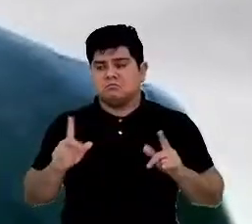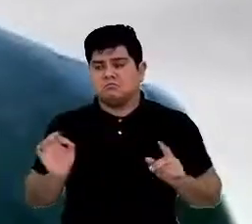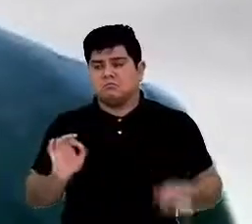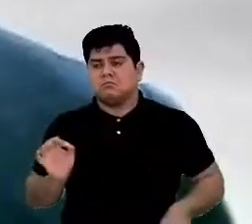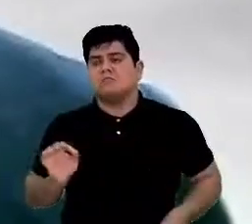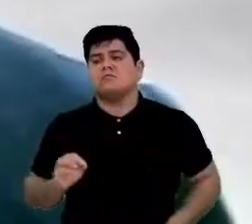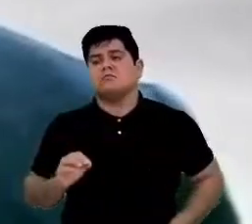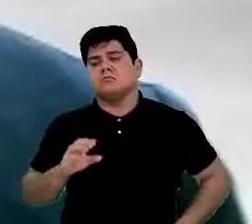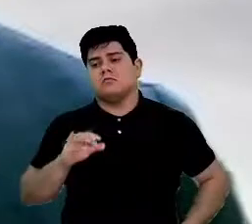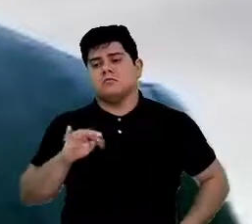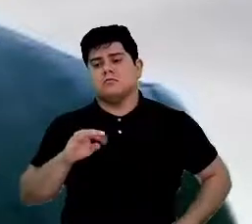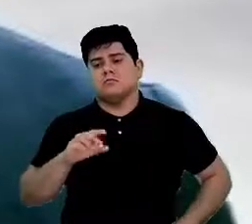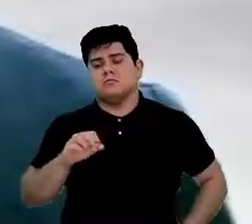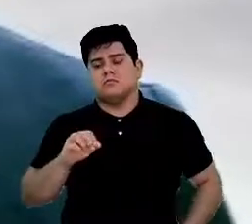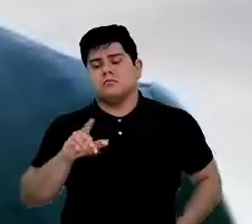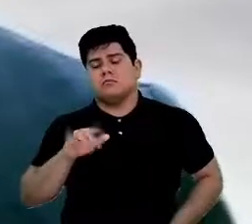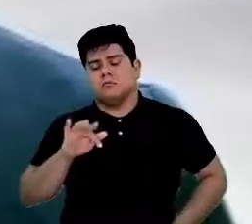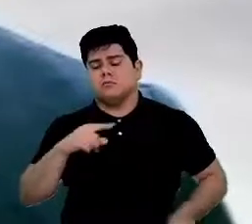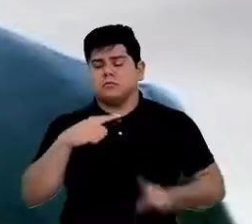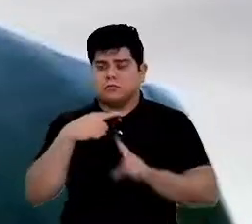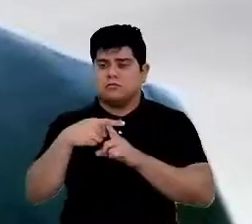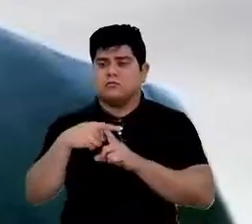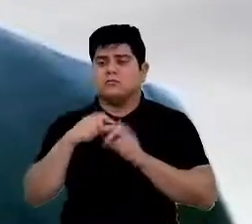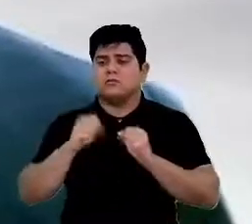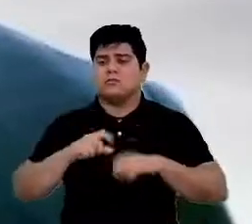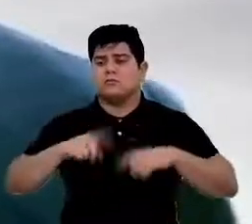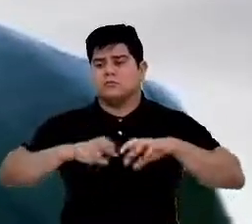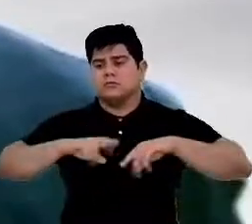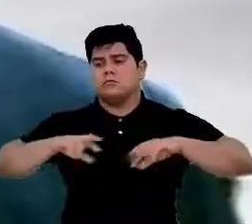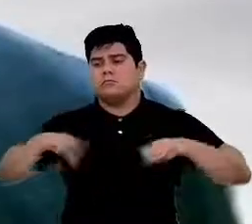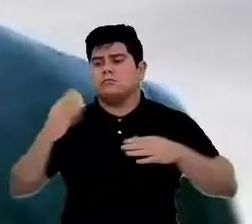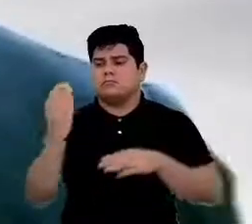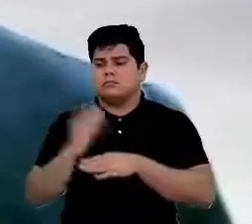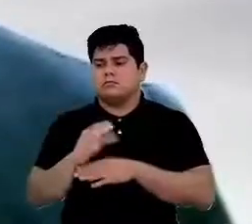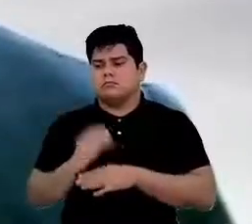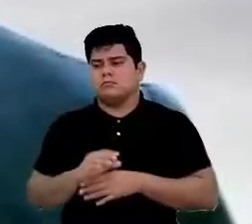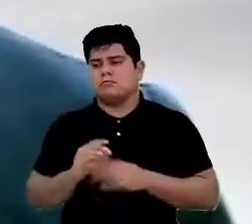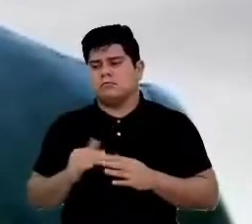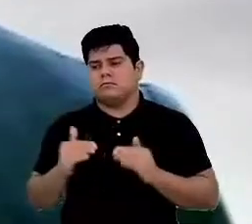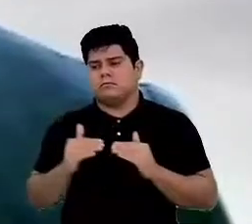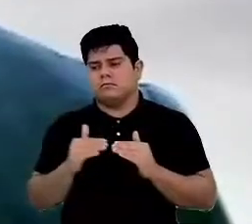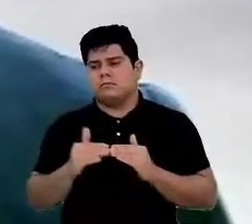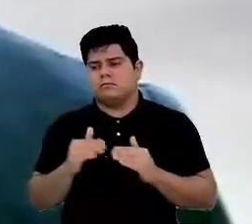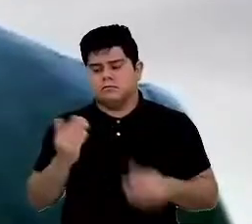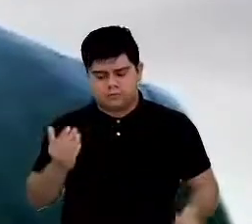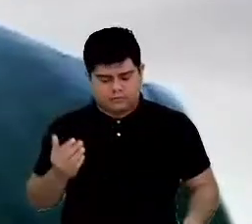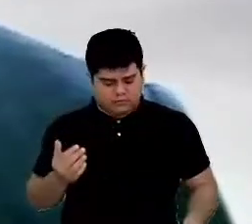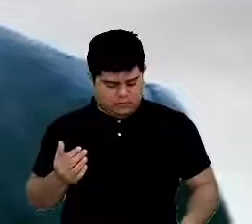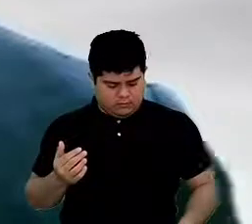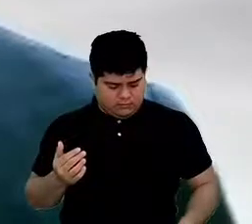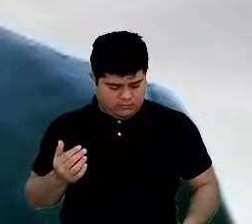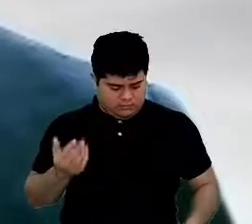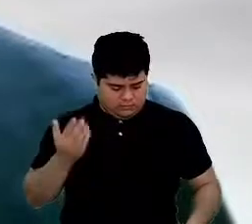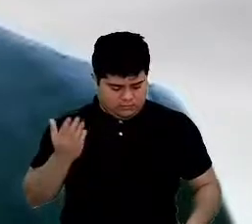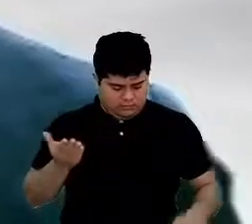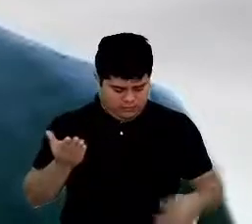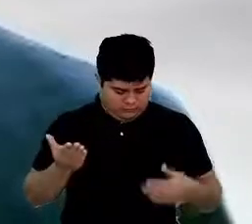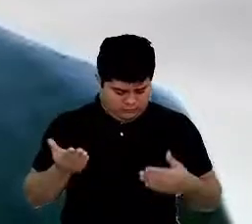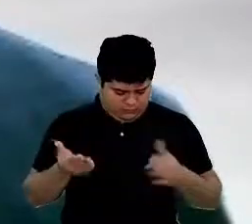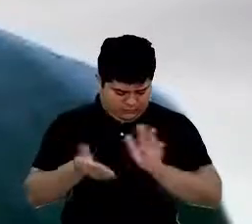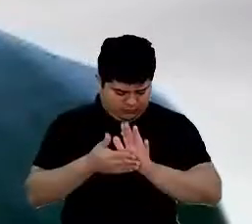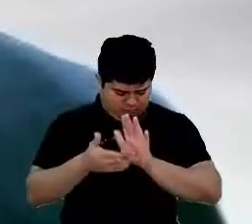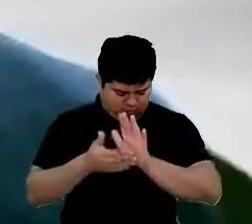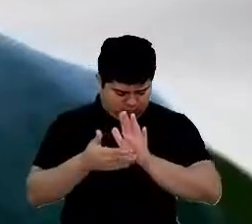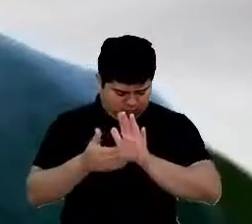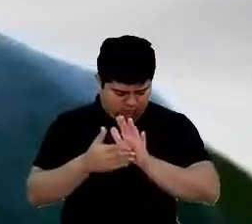cintilografia pode estar positiva, tem vários casos publicados, e eu concordo muito com a sua